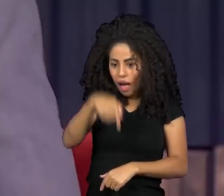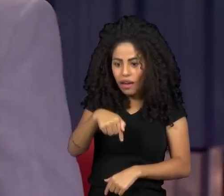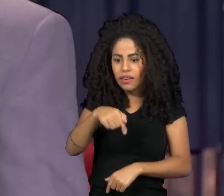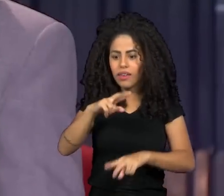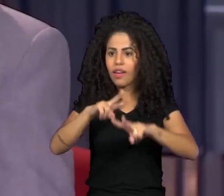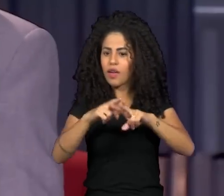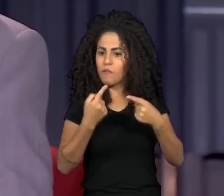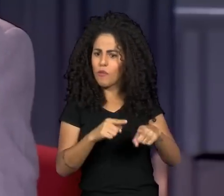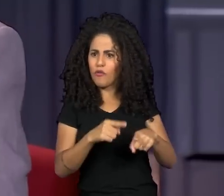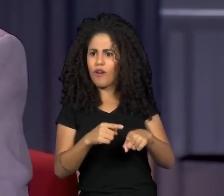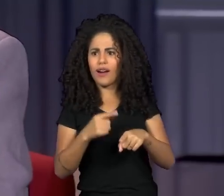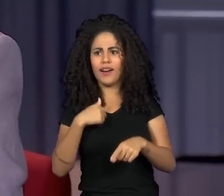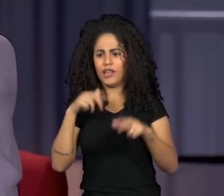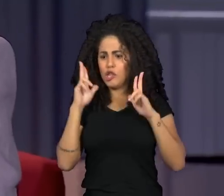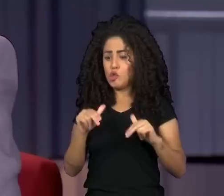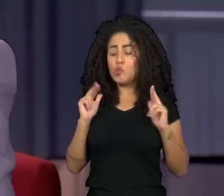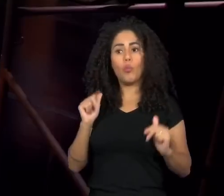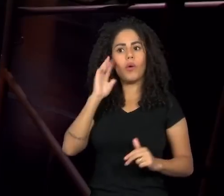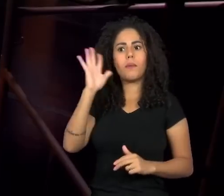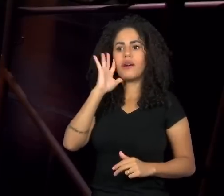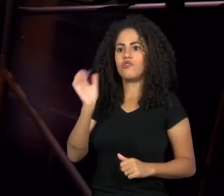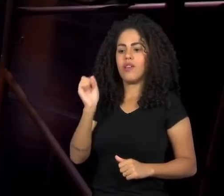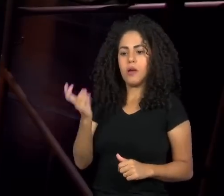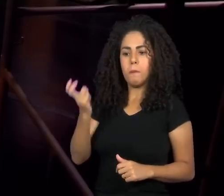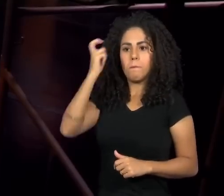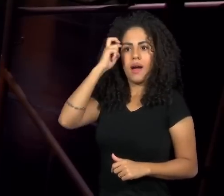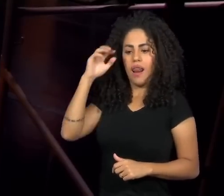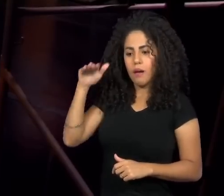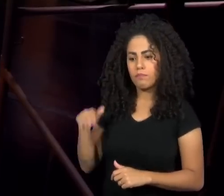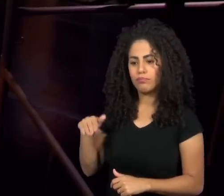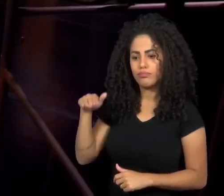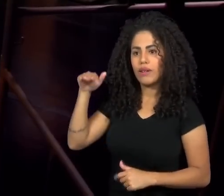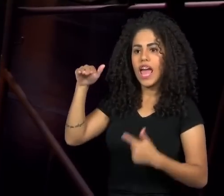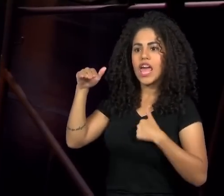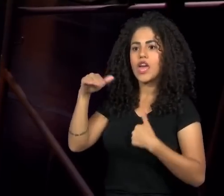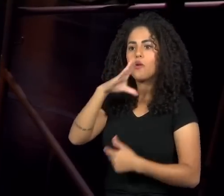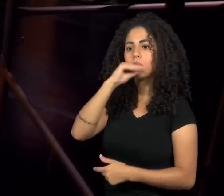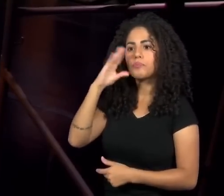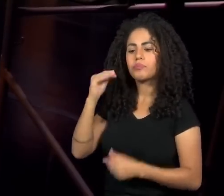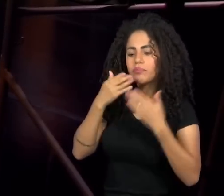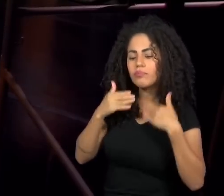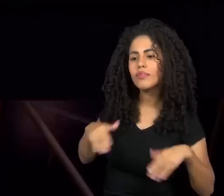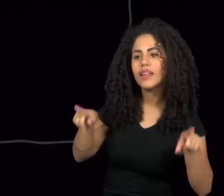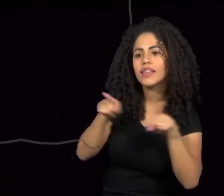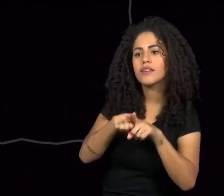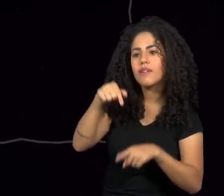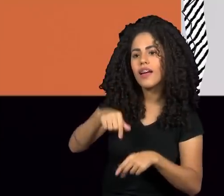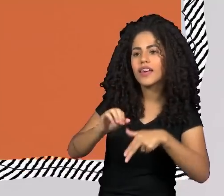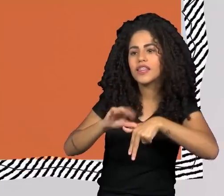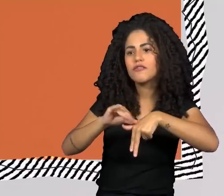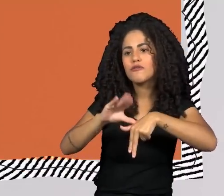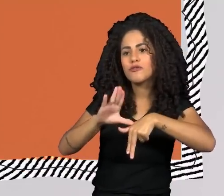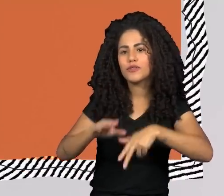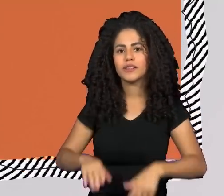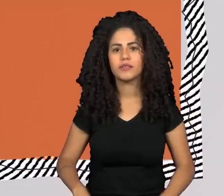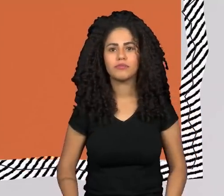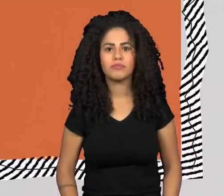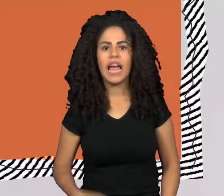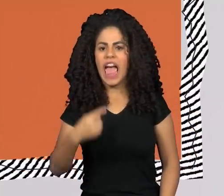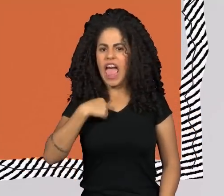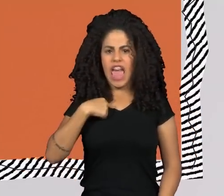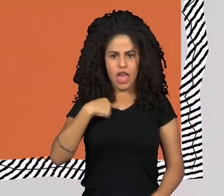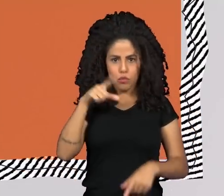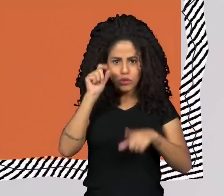casa que foi uma formação cultural da minha infância e adolescência. Mas que alegria ouvir isso, João. Eu não escolhi